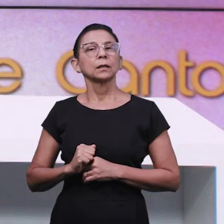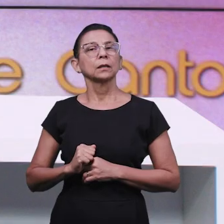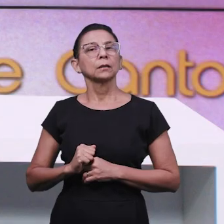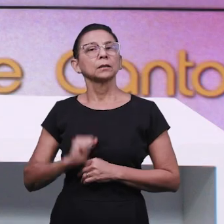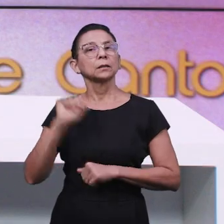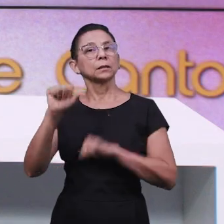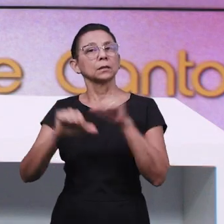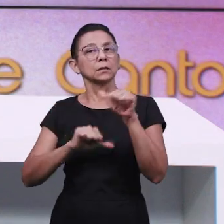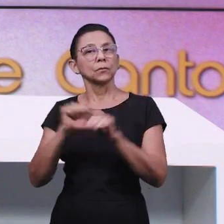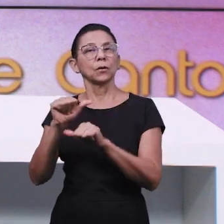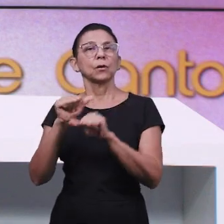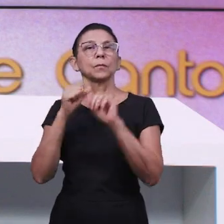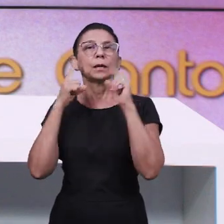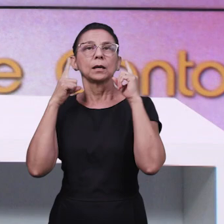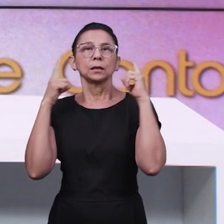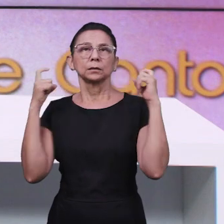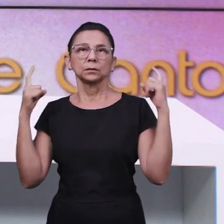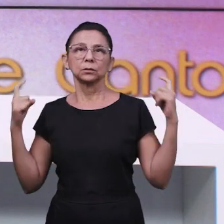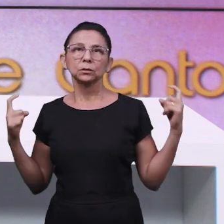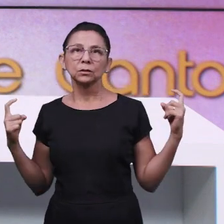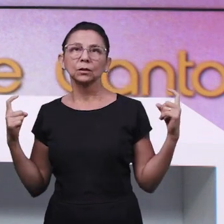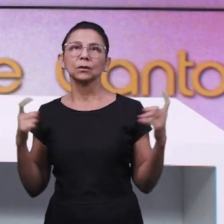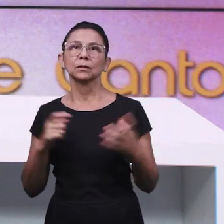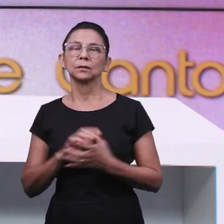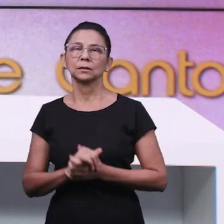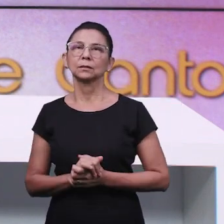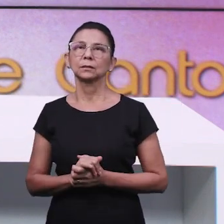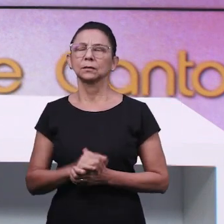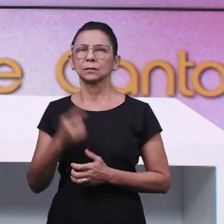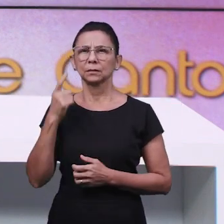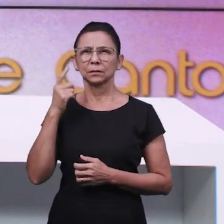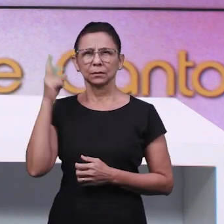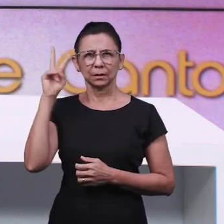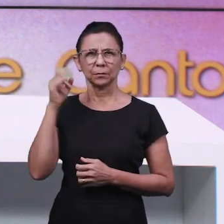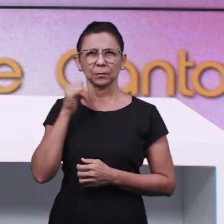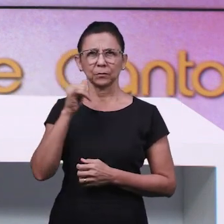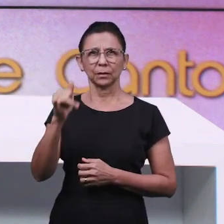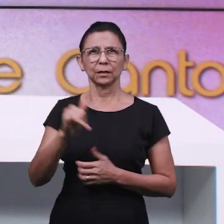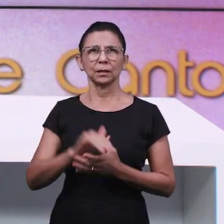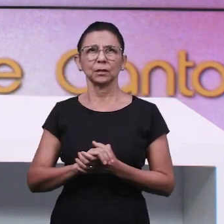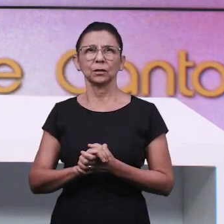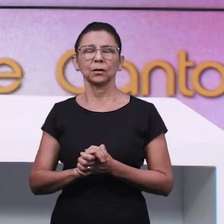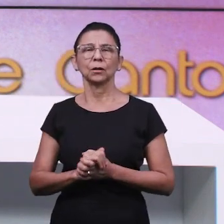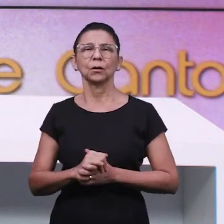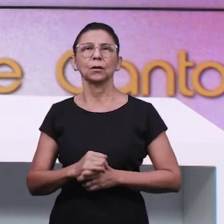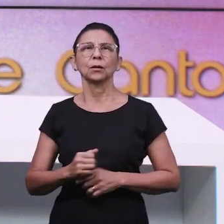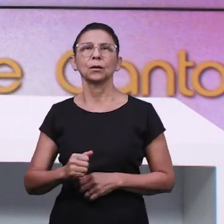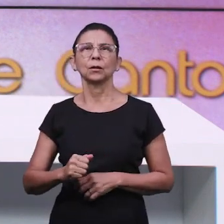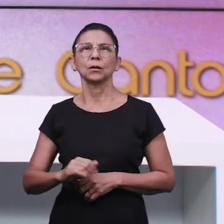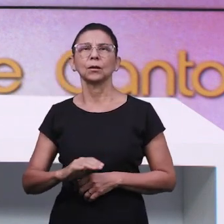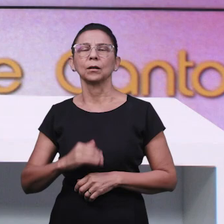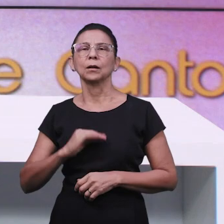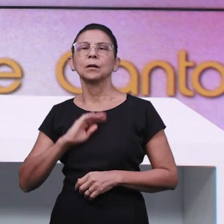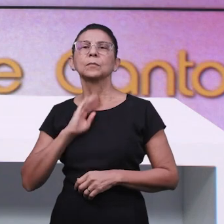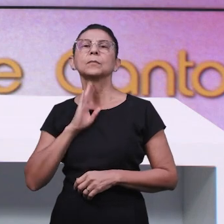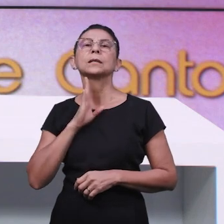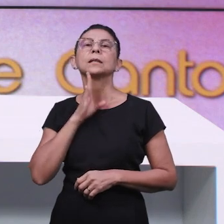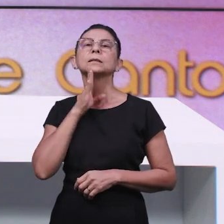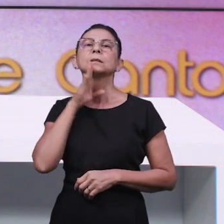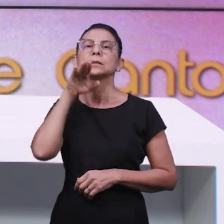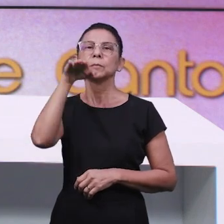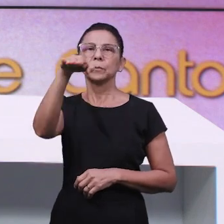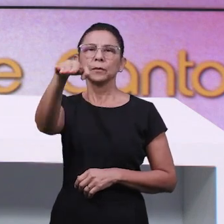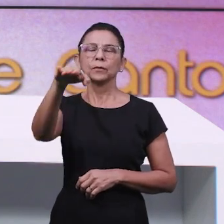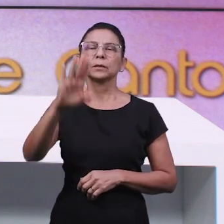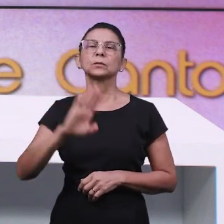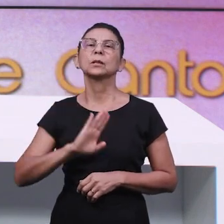em som e ele continua. Lembra que eu falei da direção? É para cima e para frente, para cima e para